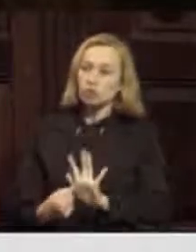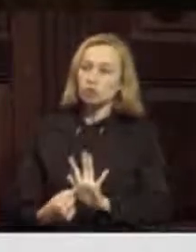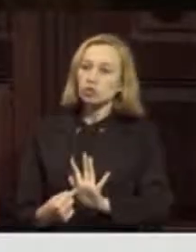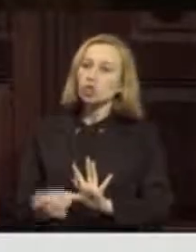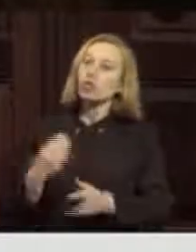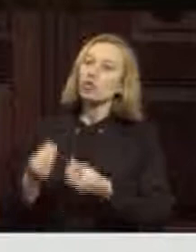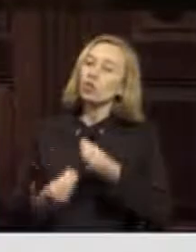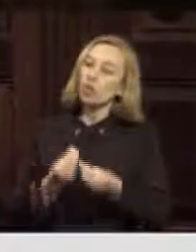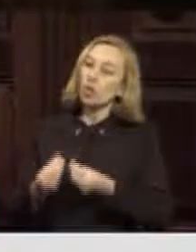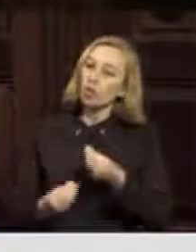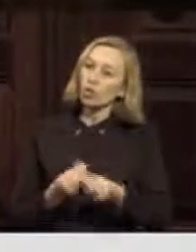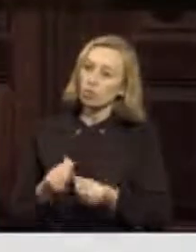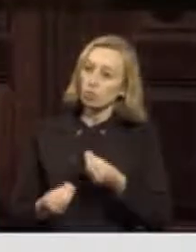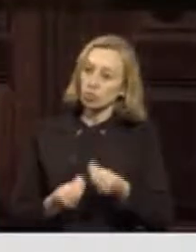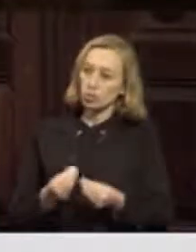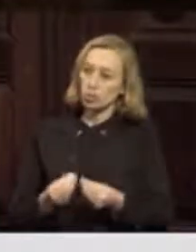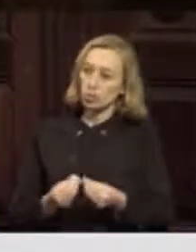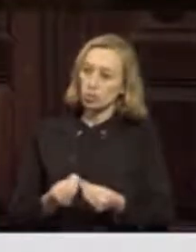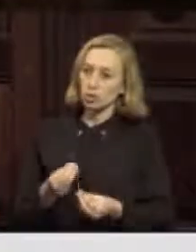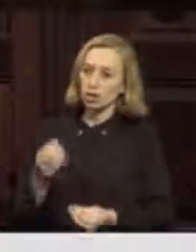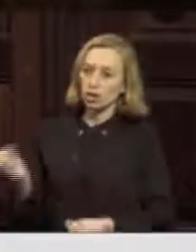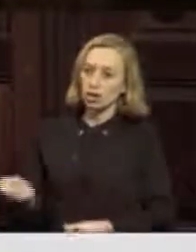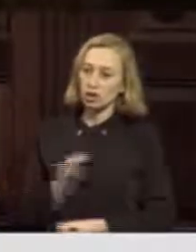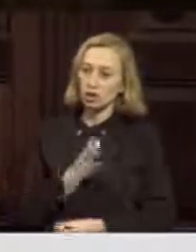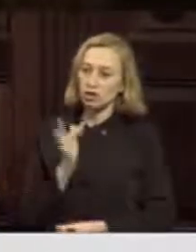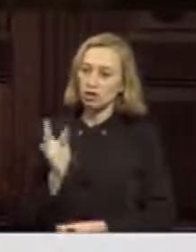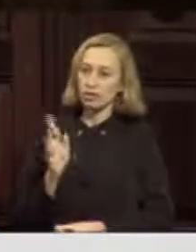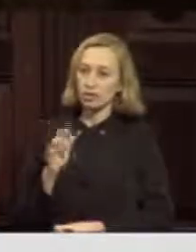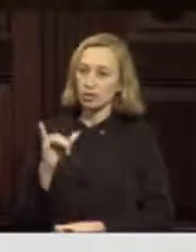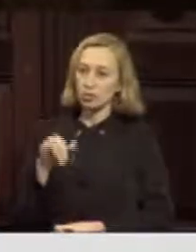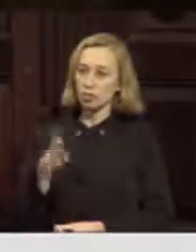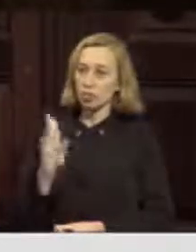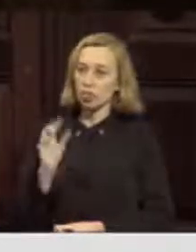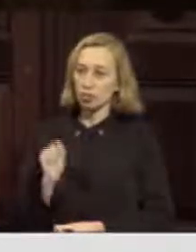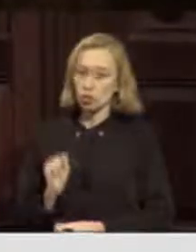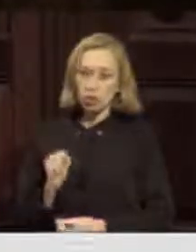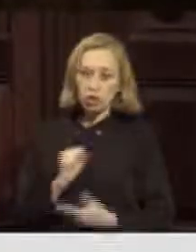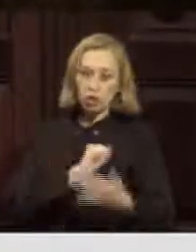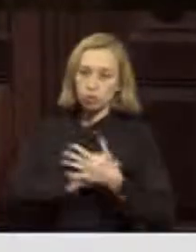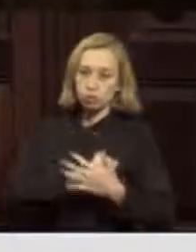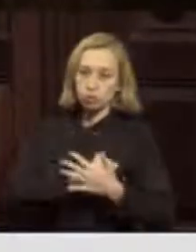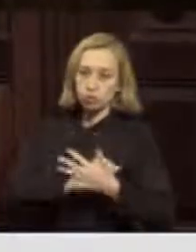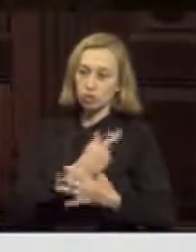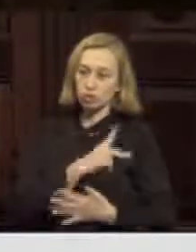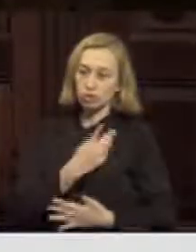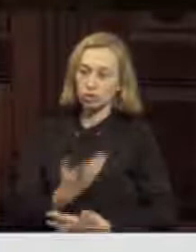ainda pulsa no seu desenvolvimento, apesar de tudo que atravessou naquela